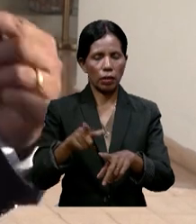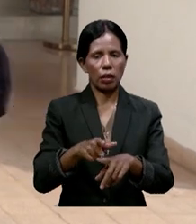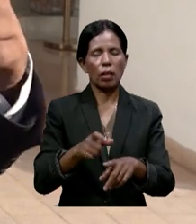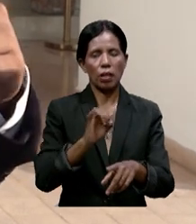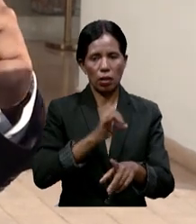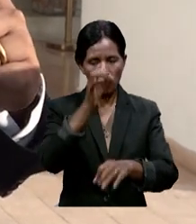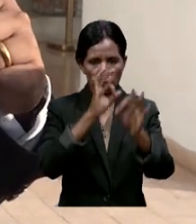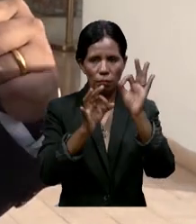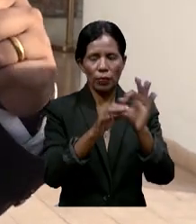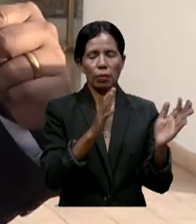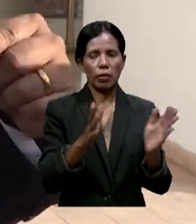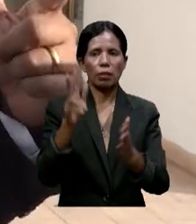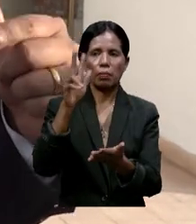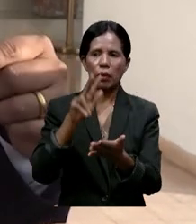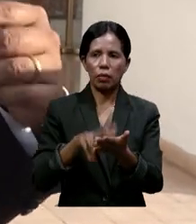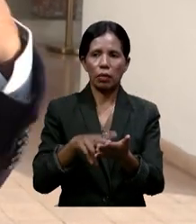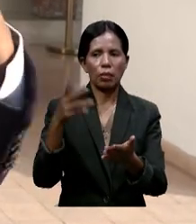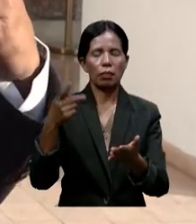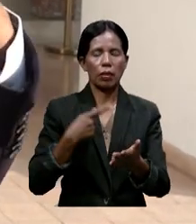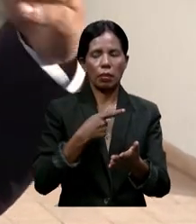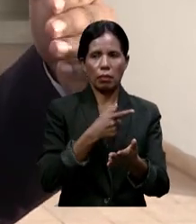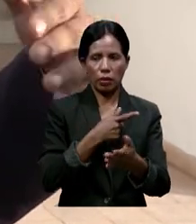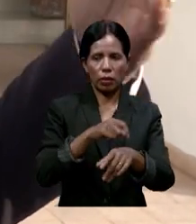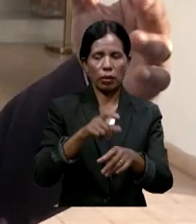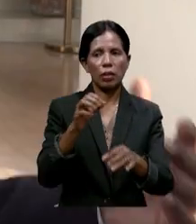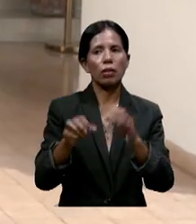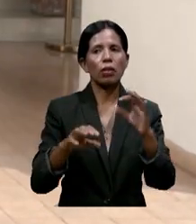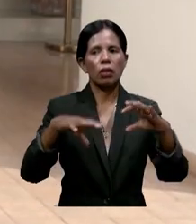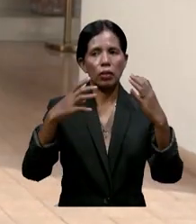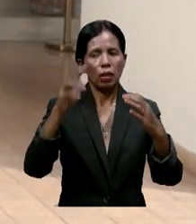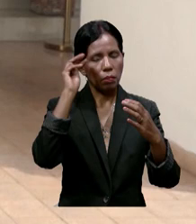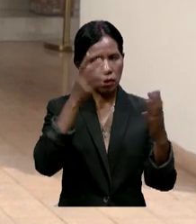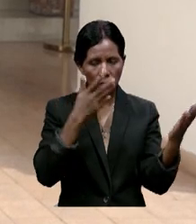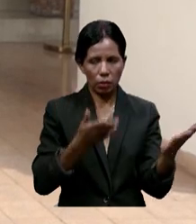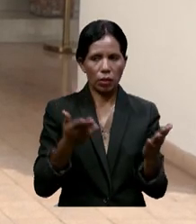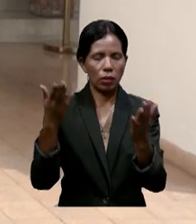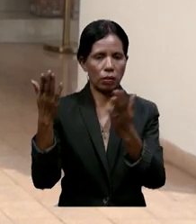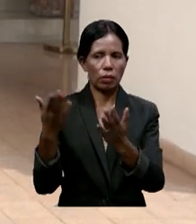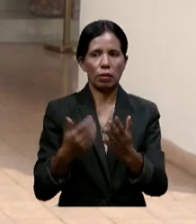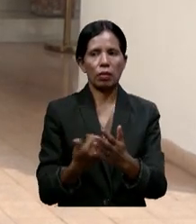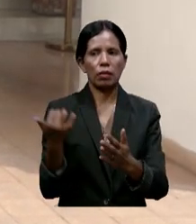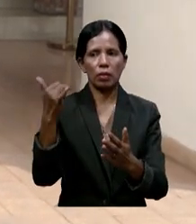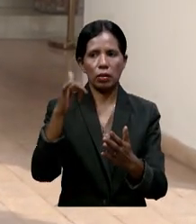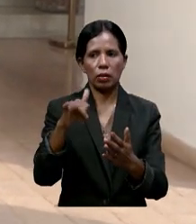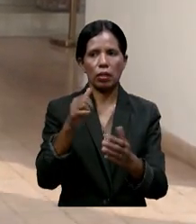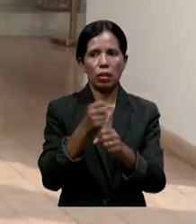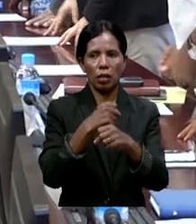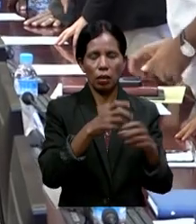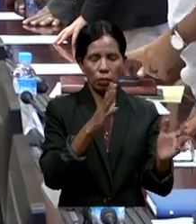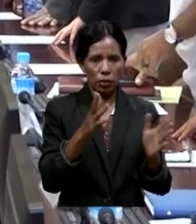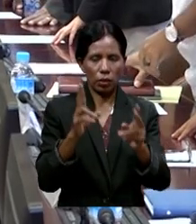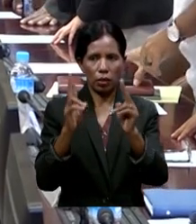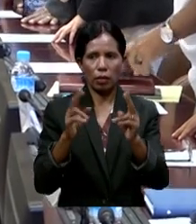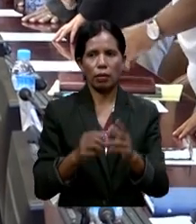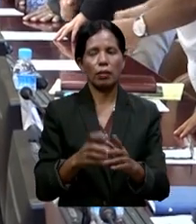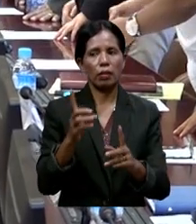prosesu ratifikasaun he parlamen se bahira kwanu konsel ministro aku tumba se halo prosesu nilais. Ia